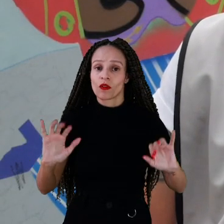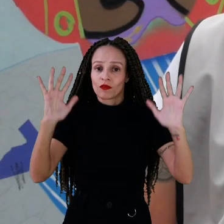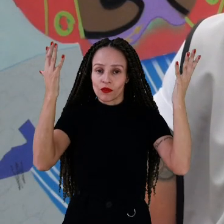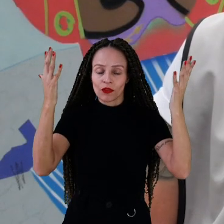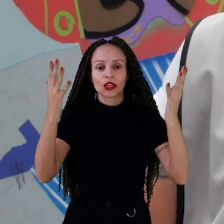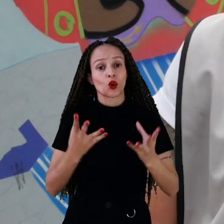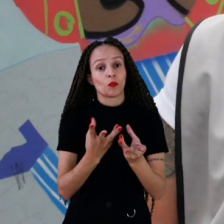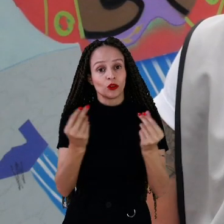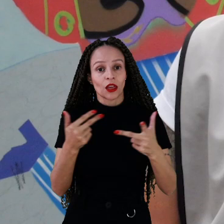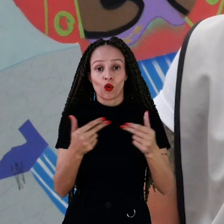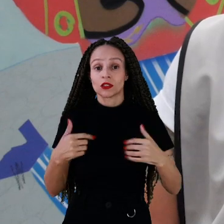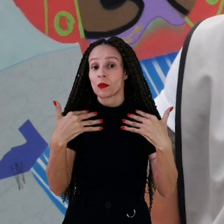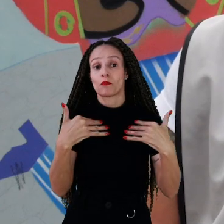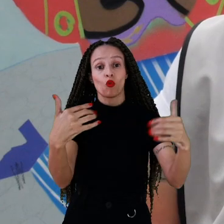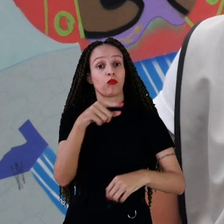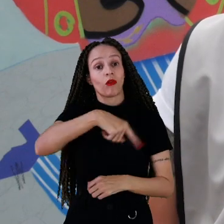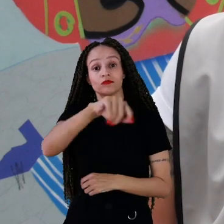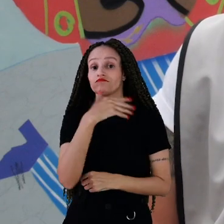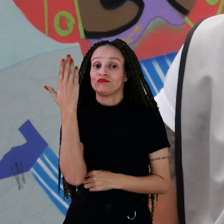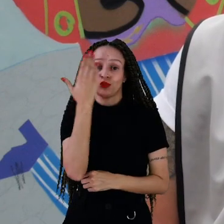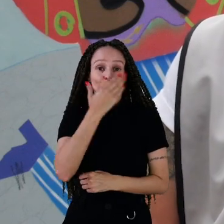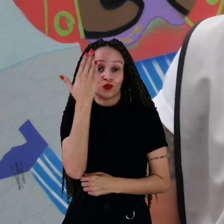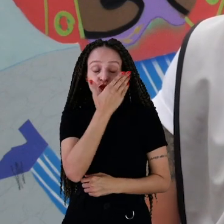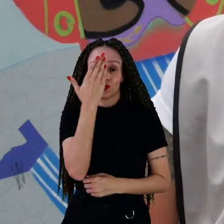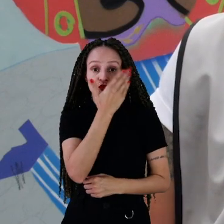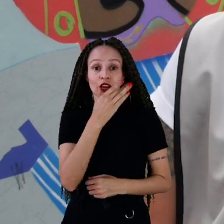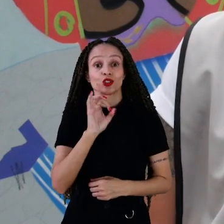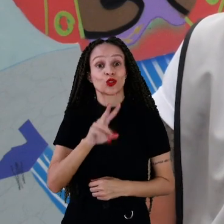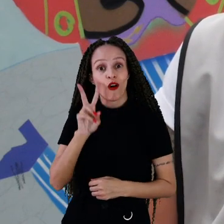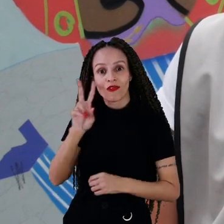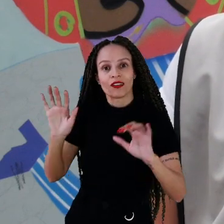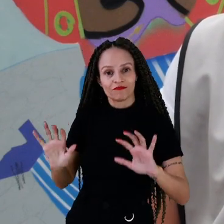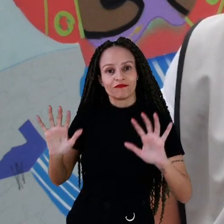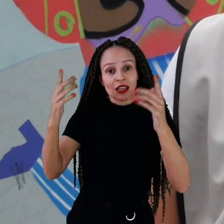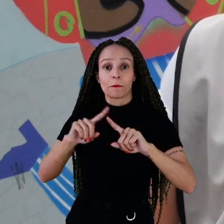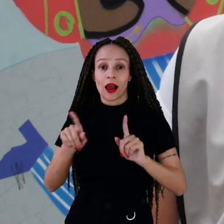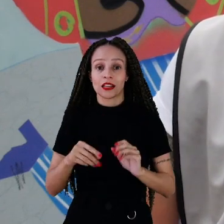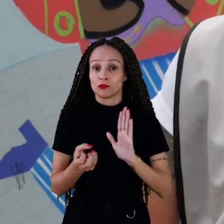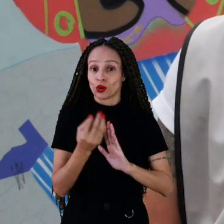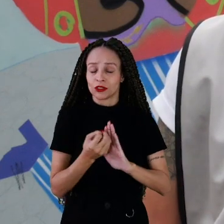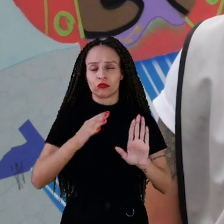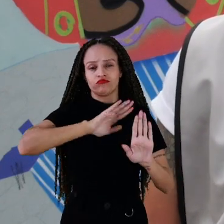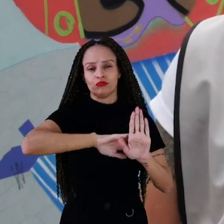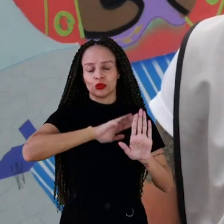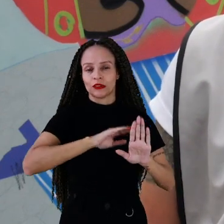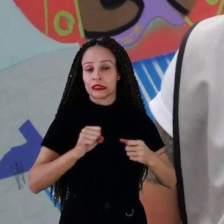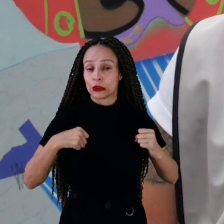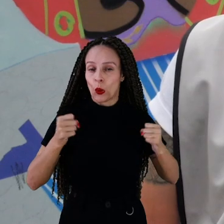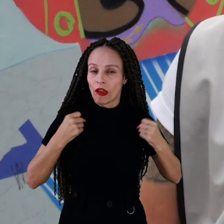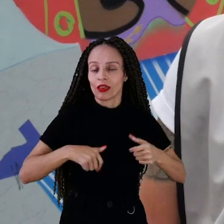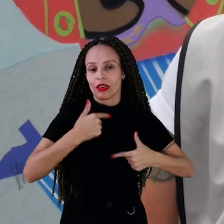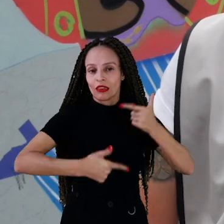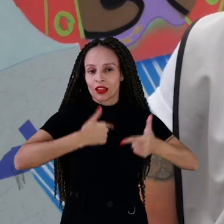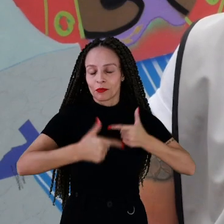do evento. É muita coisa que às vezes o público não vê, né? Só vê o espetáculo, mas a gente está ali por trás, sempre